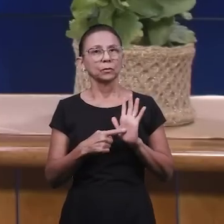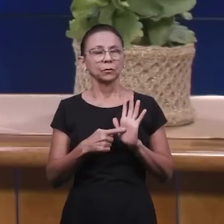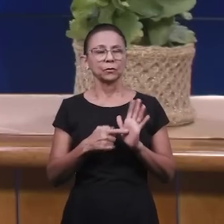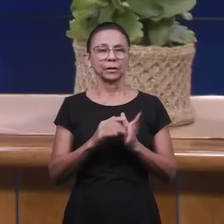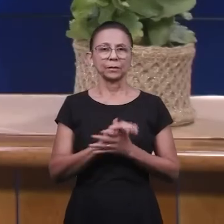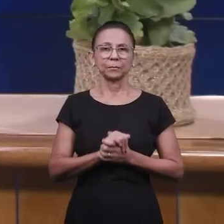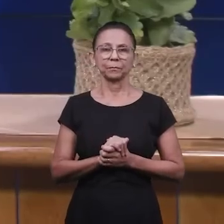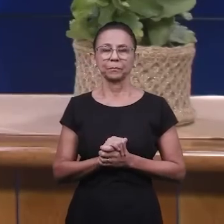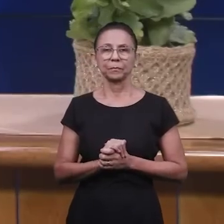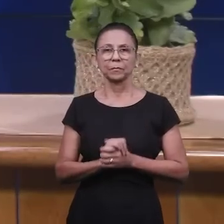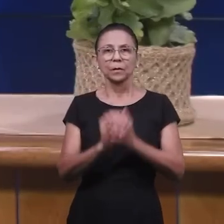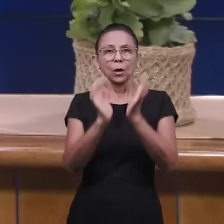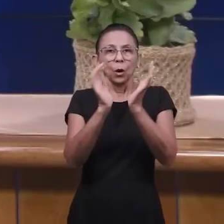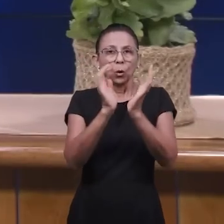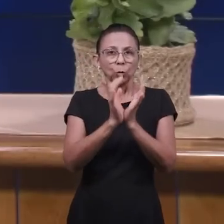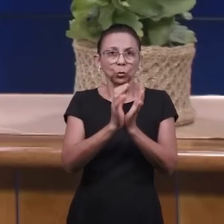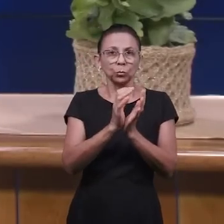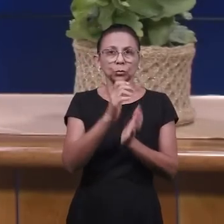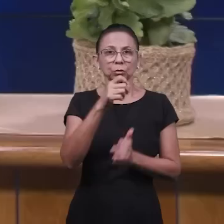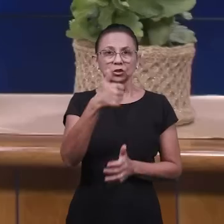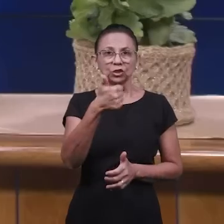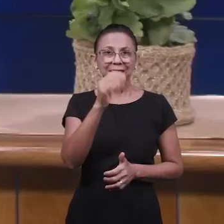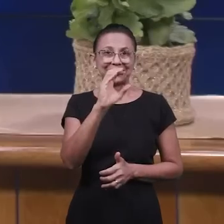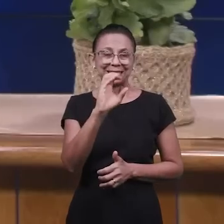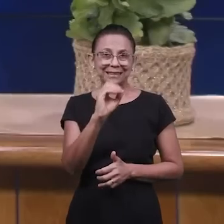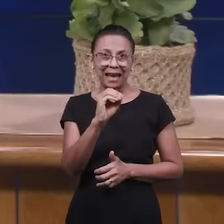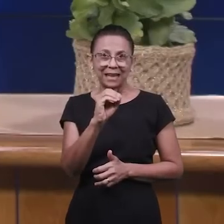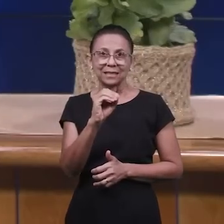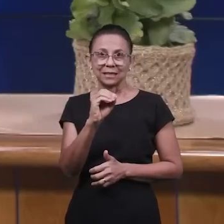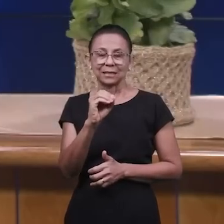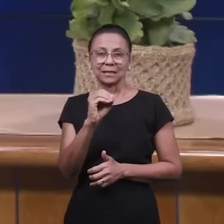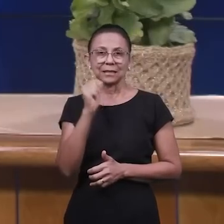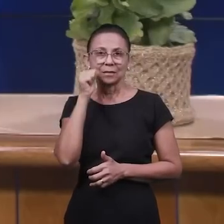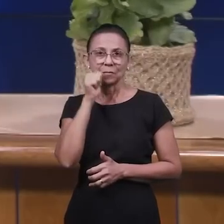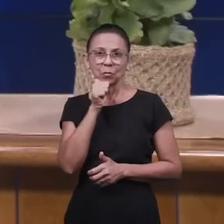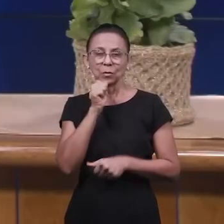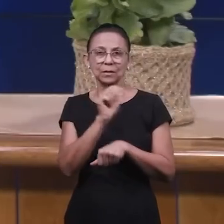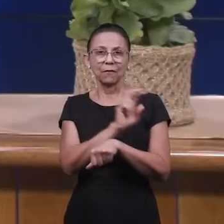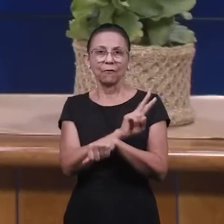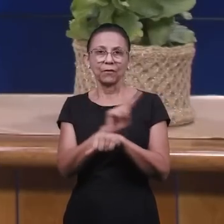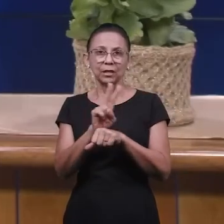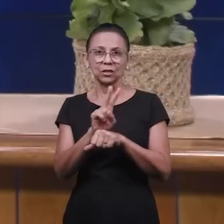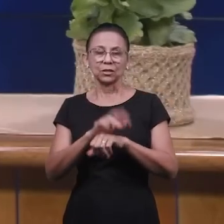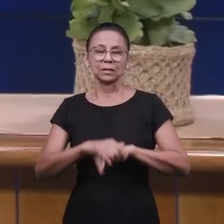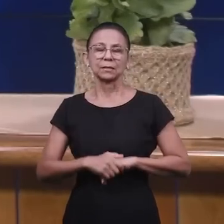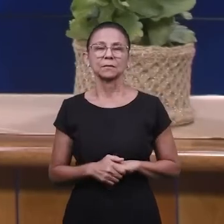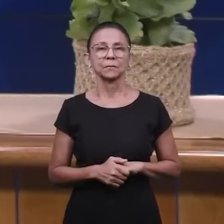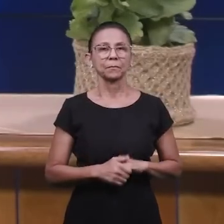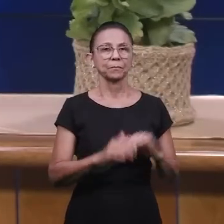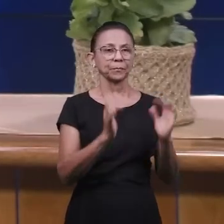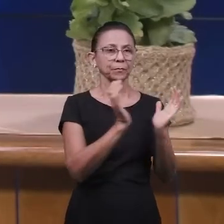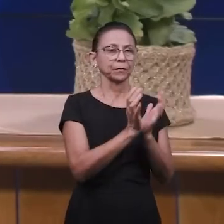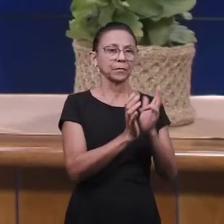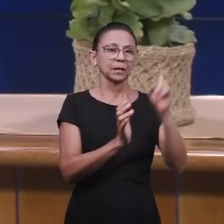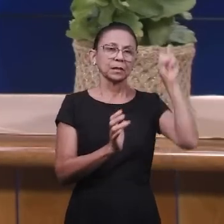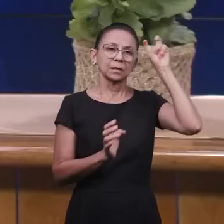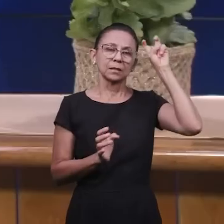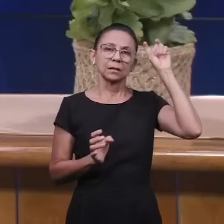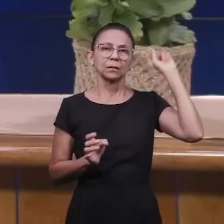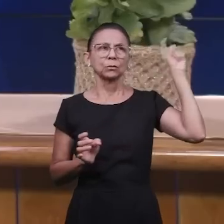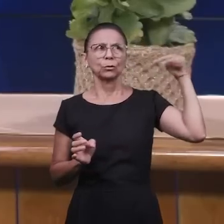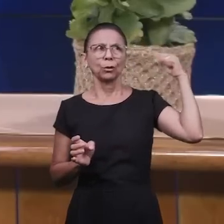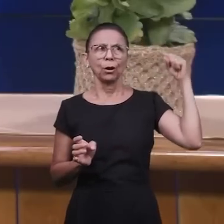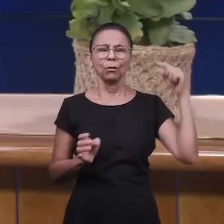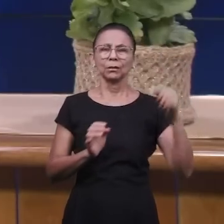foram chamadas, porém nem todas entraram na festa, nem todas foram escolhidas. Por quê?